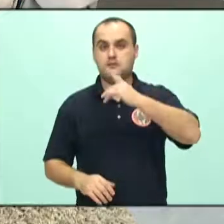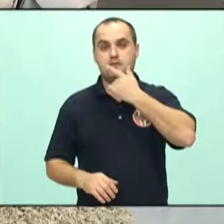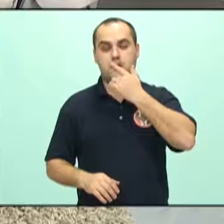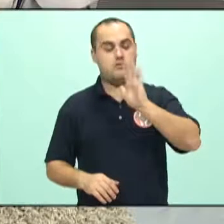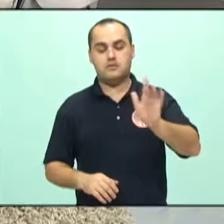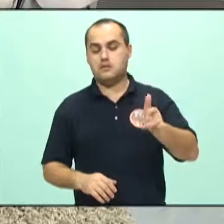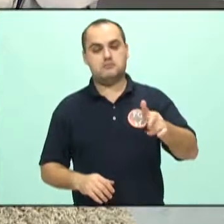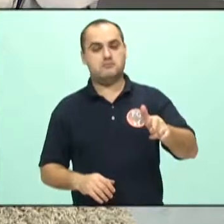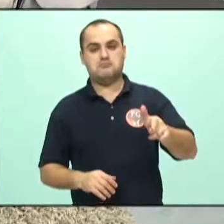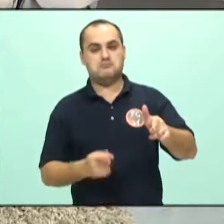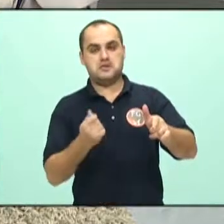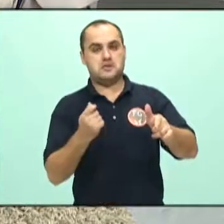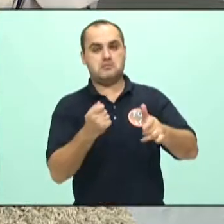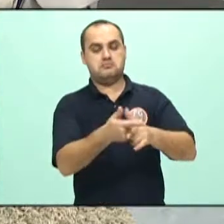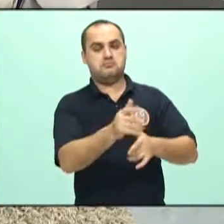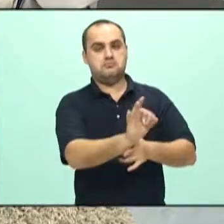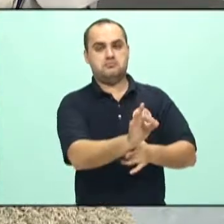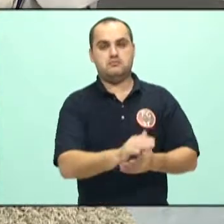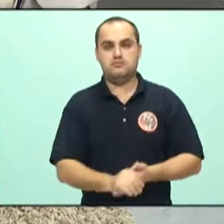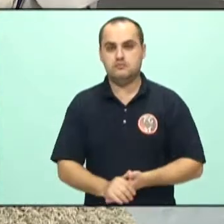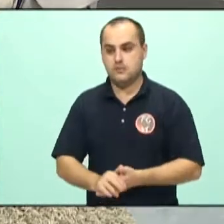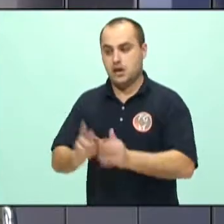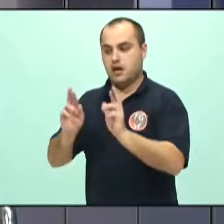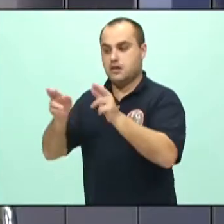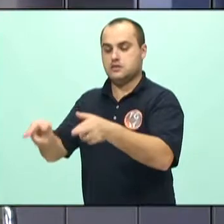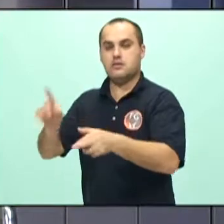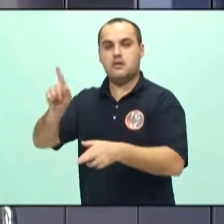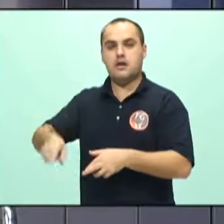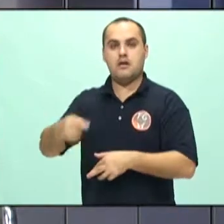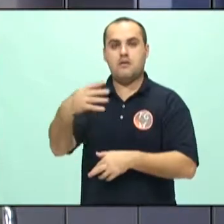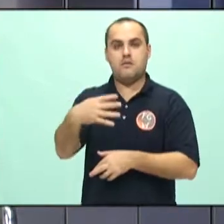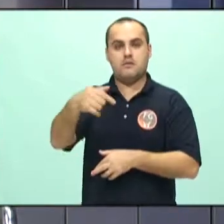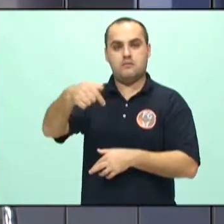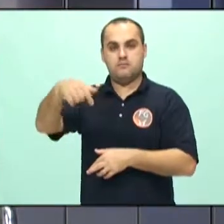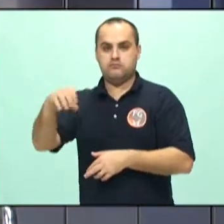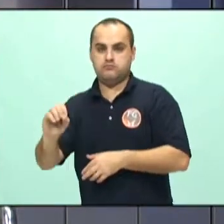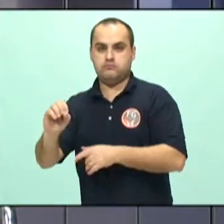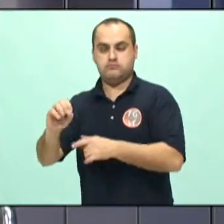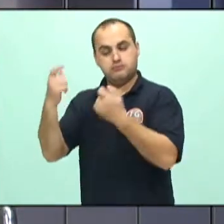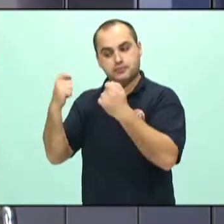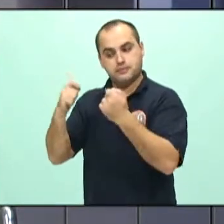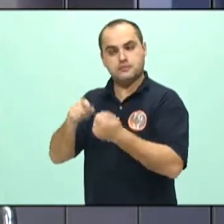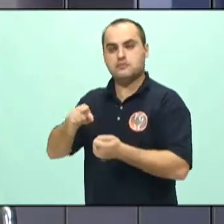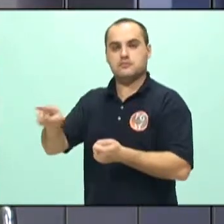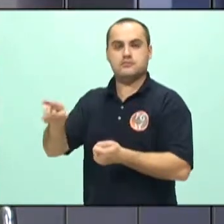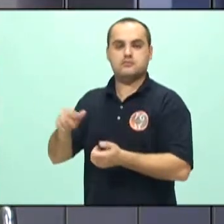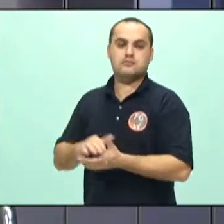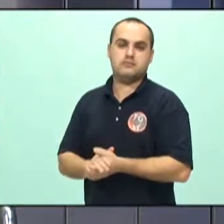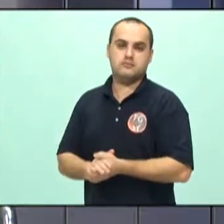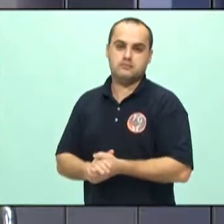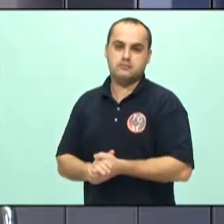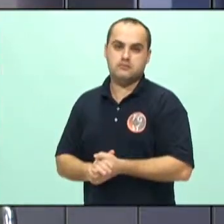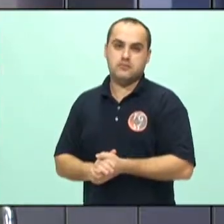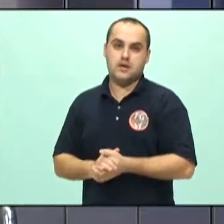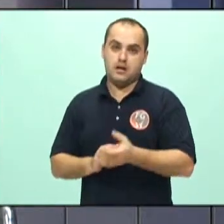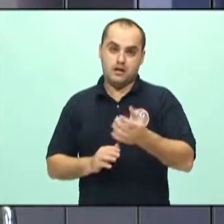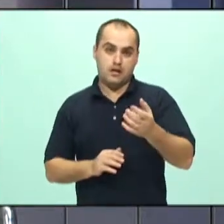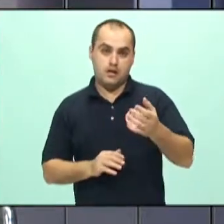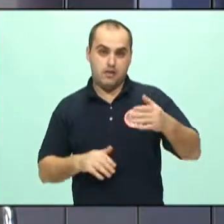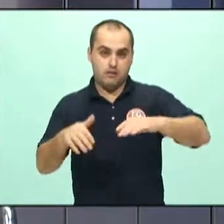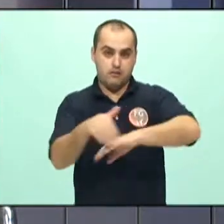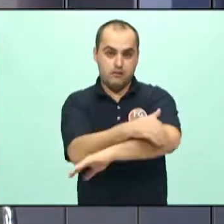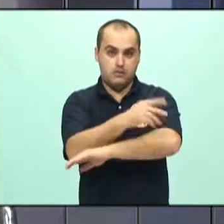nessa obra, que a prioridade da região será a duplicação da 470, que a via portuária deveria ser, sim, realizada por Itajaí. Itajaí que tem